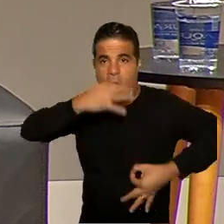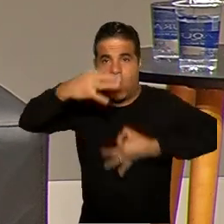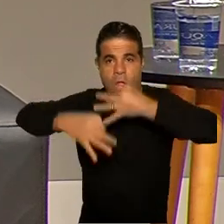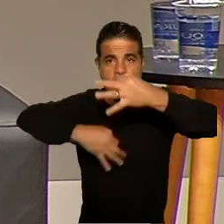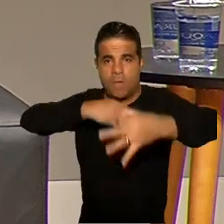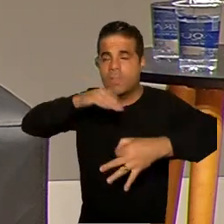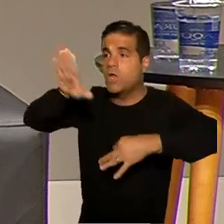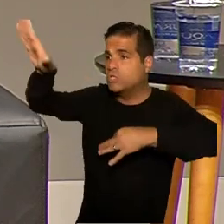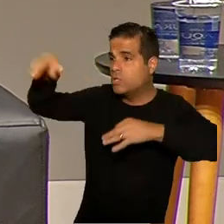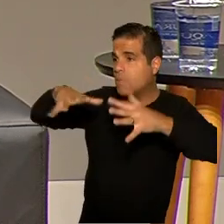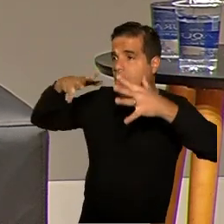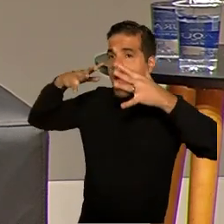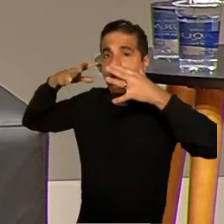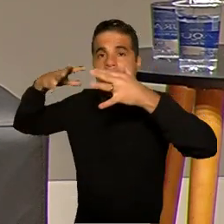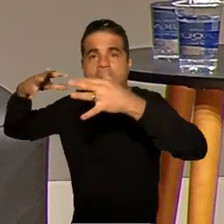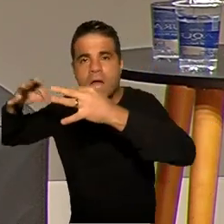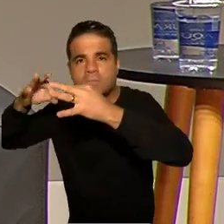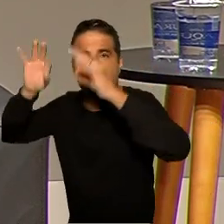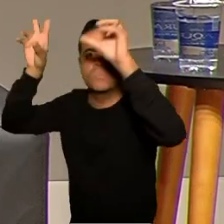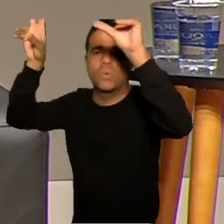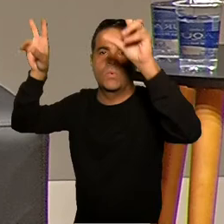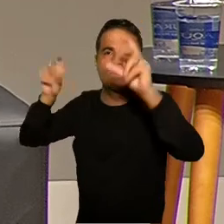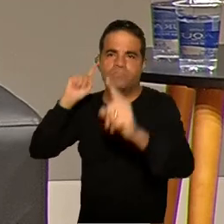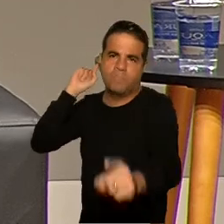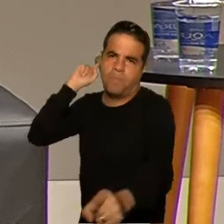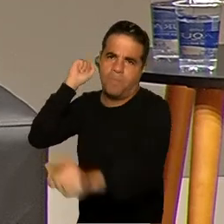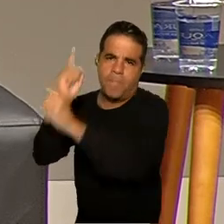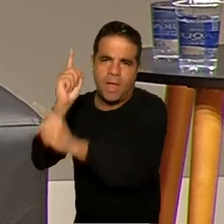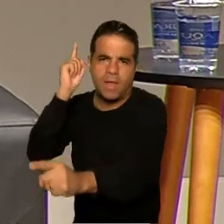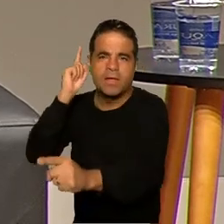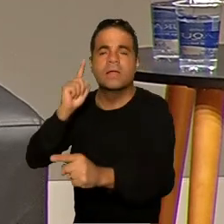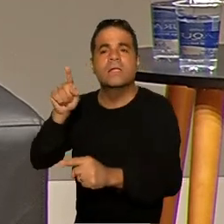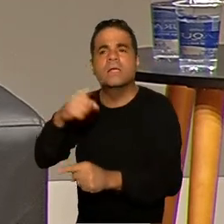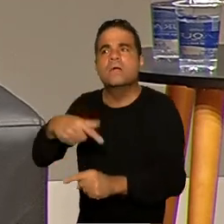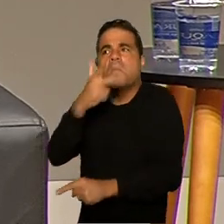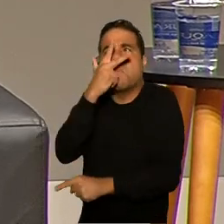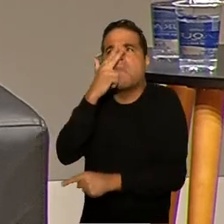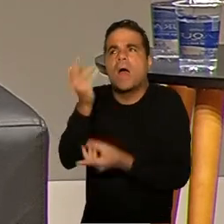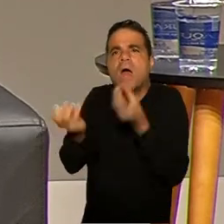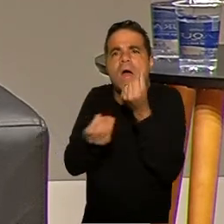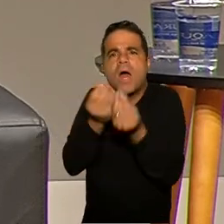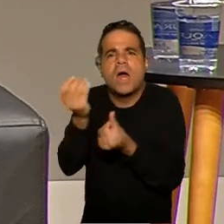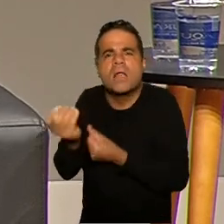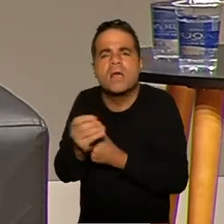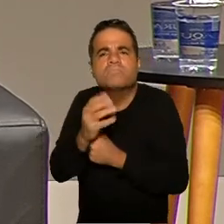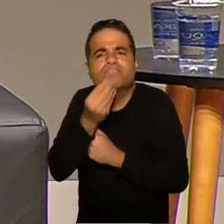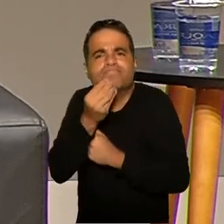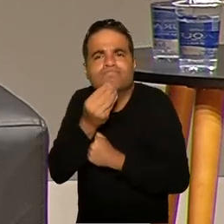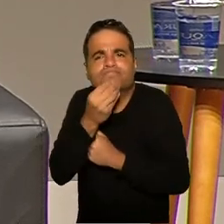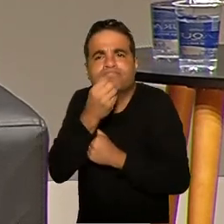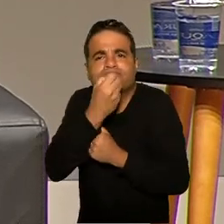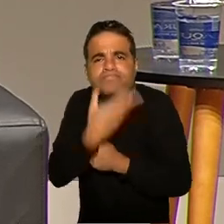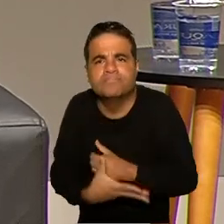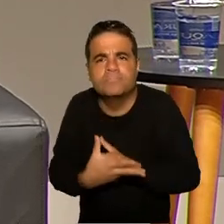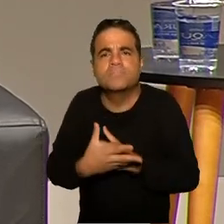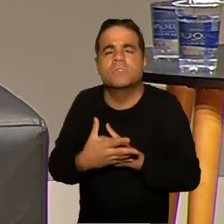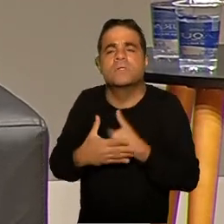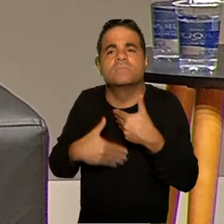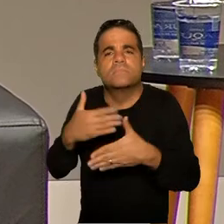eu chamo atenção para o título do encontro de hoje quem parece muito oportuno em função da